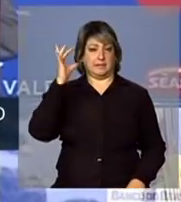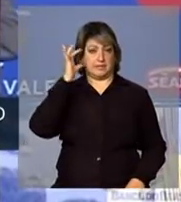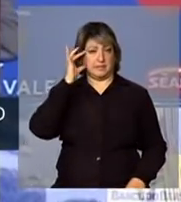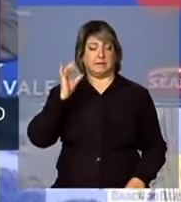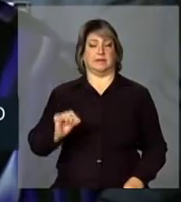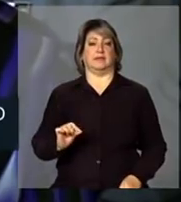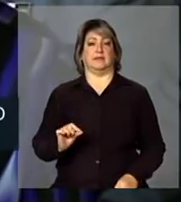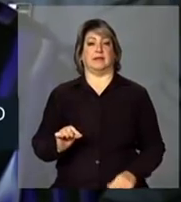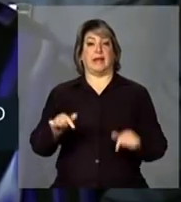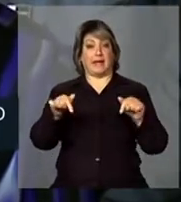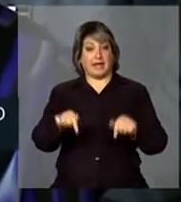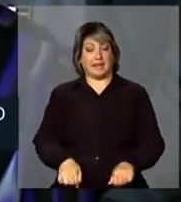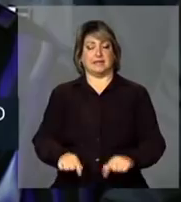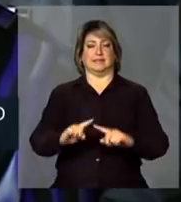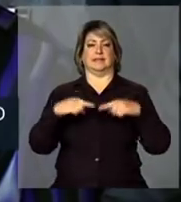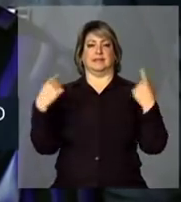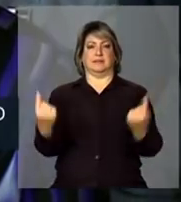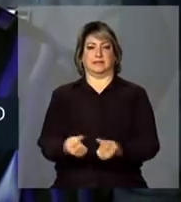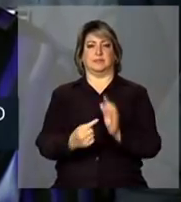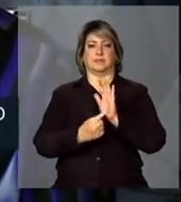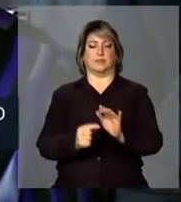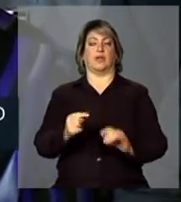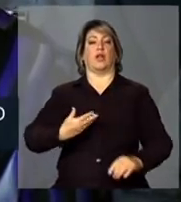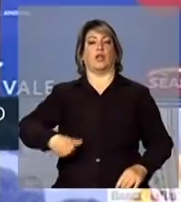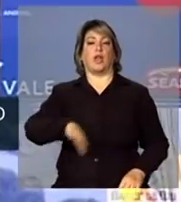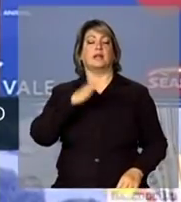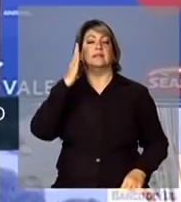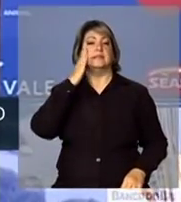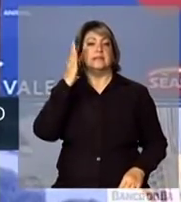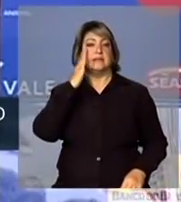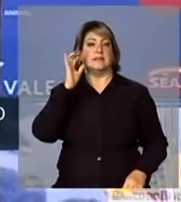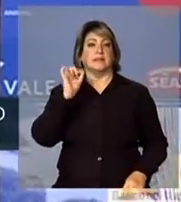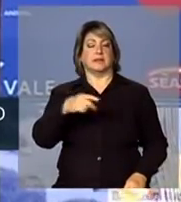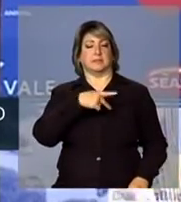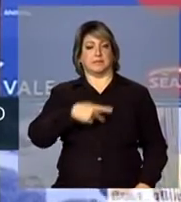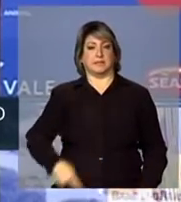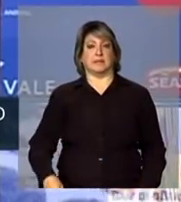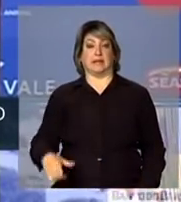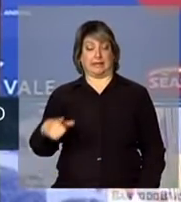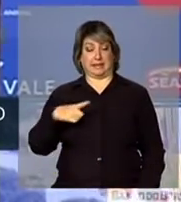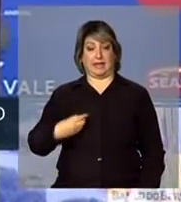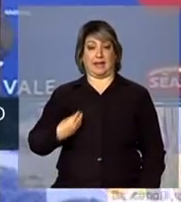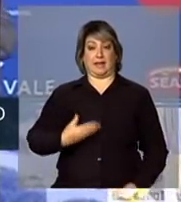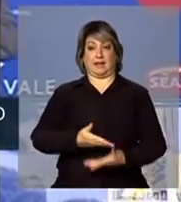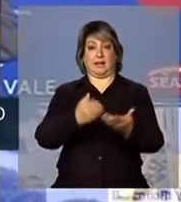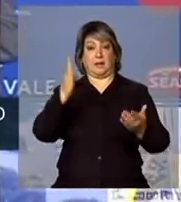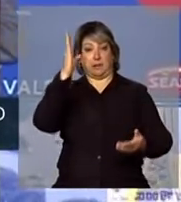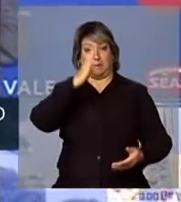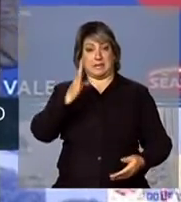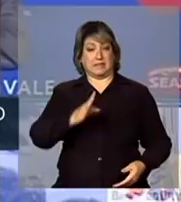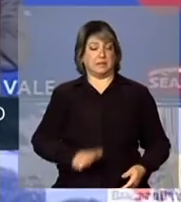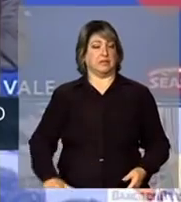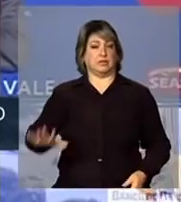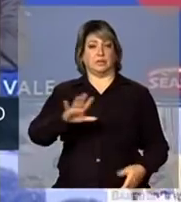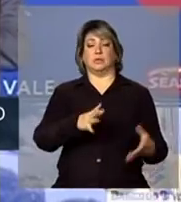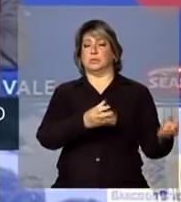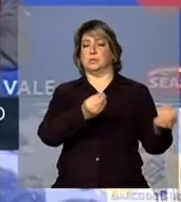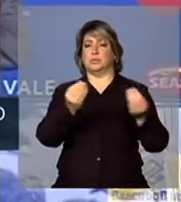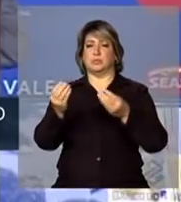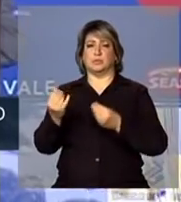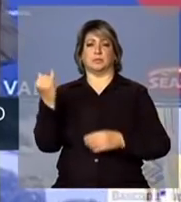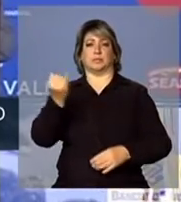Dilma Rousseff a essa exposição. Nós sabemos, senhora presidenta, que existem pelo Brasil afora muitas